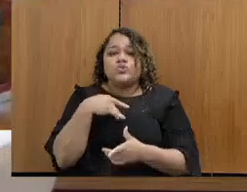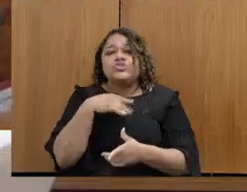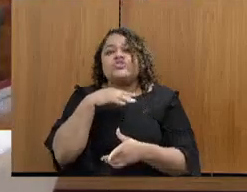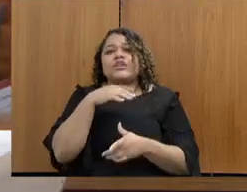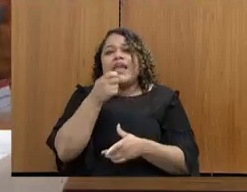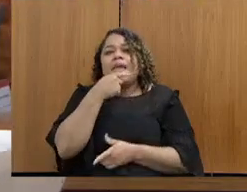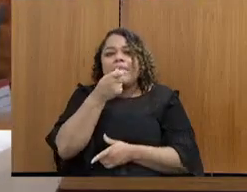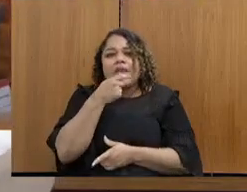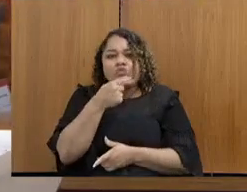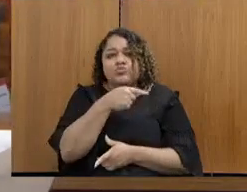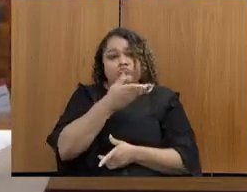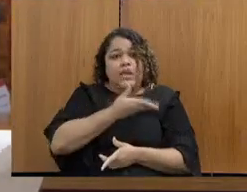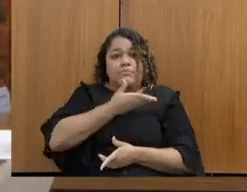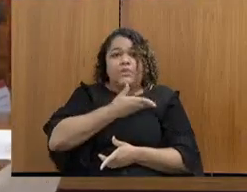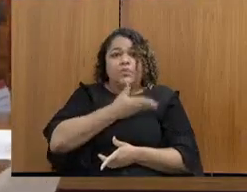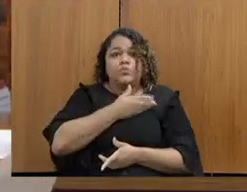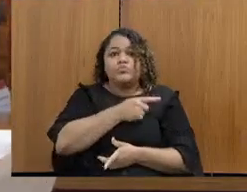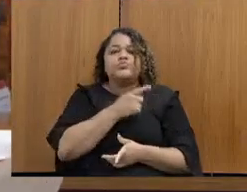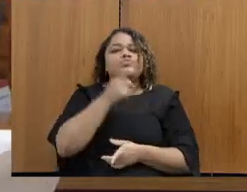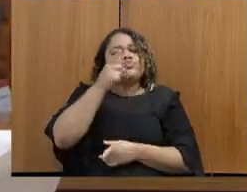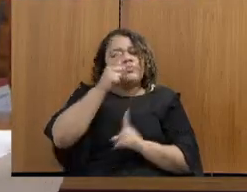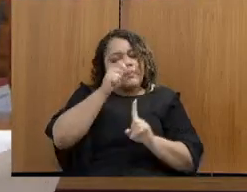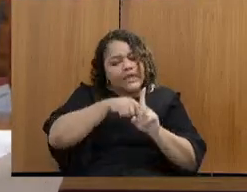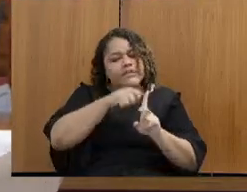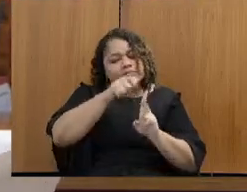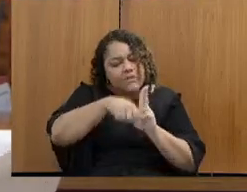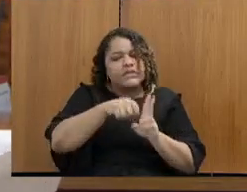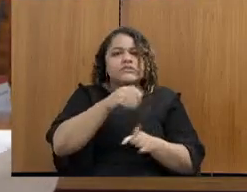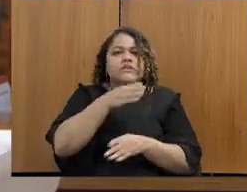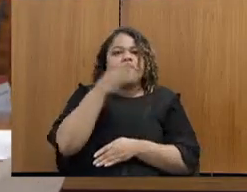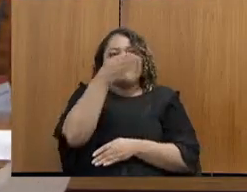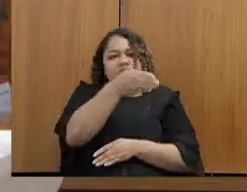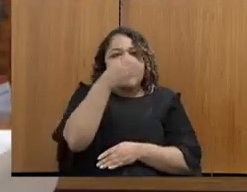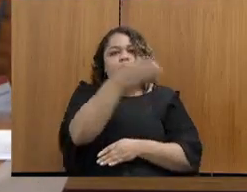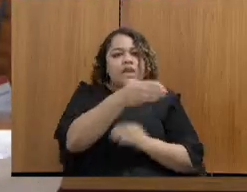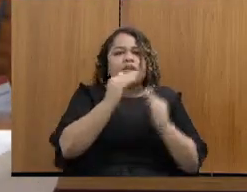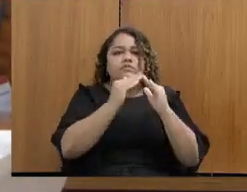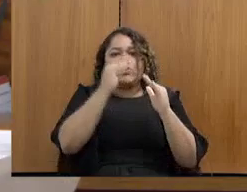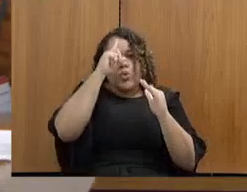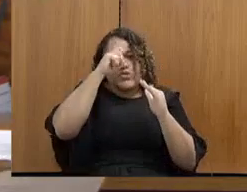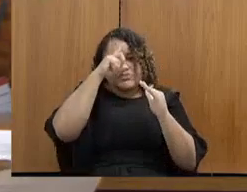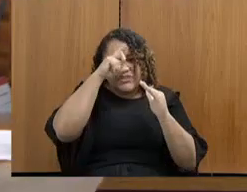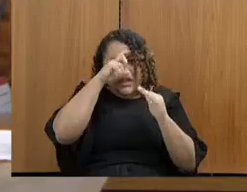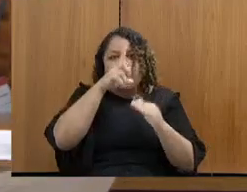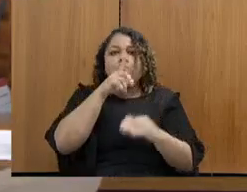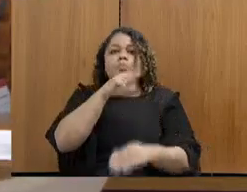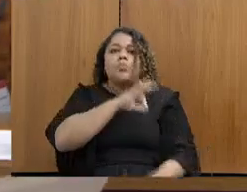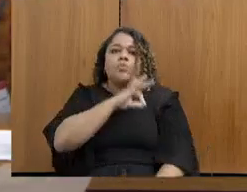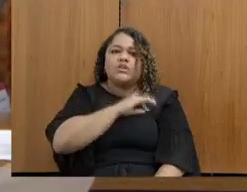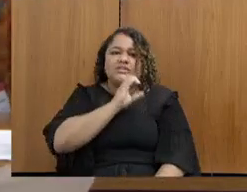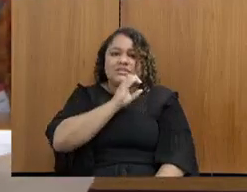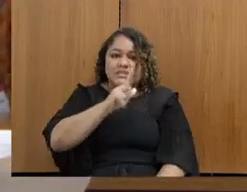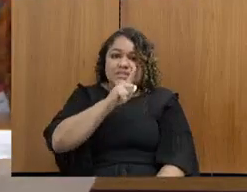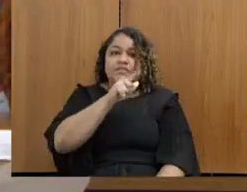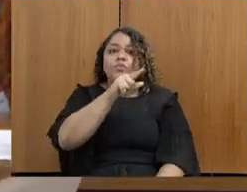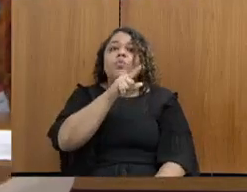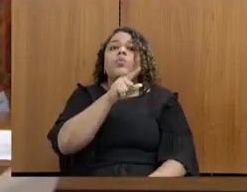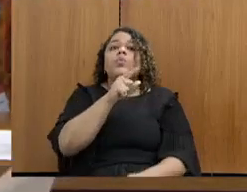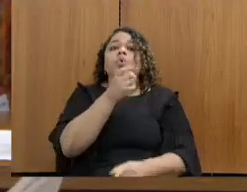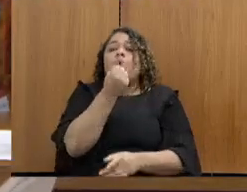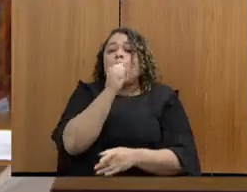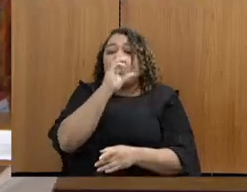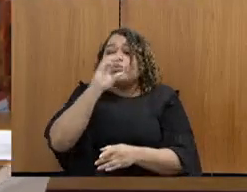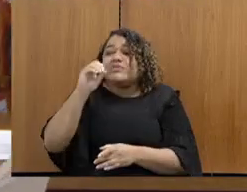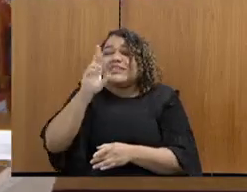militar que todo dia ele pega lá todo mês ele pega lá no hospital da polícia civil 800 900 em conta de remédio que a polícia